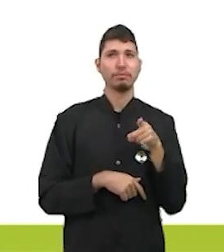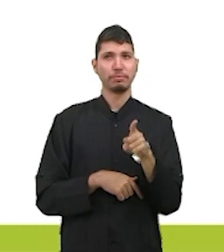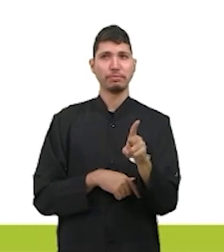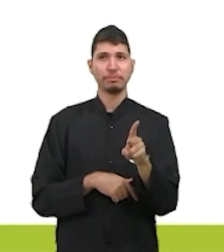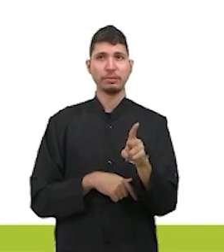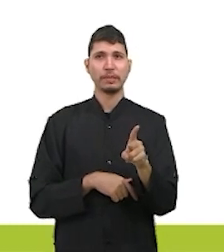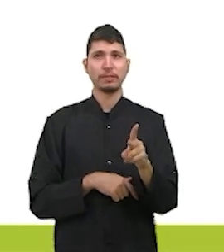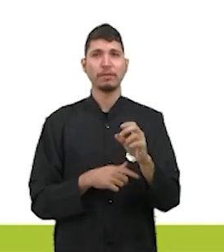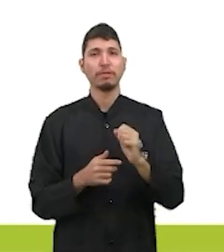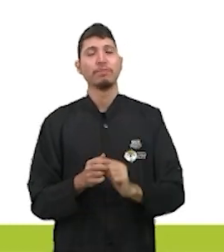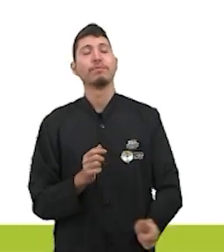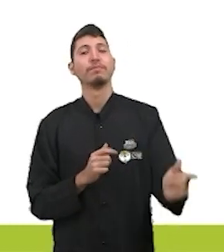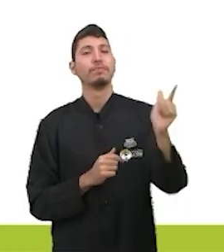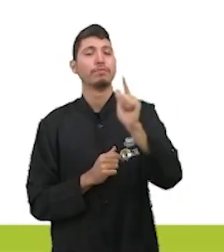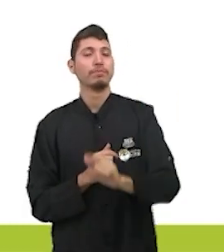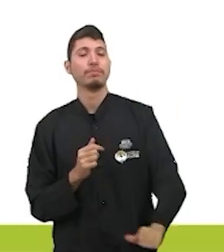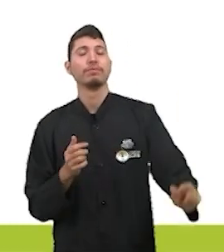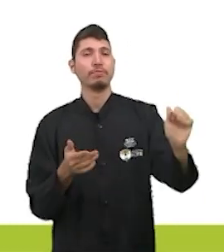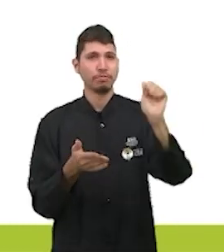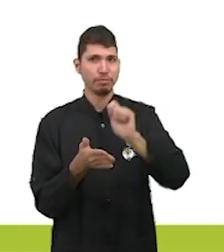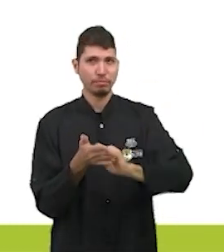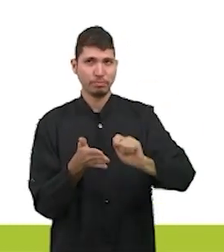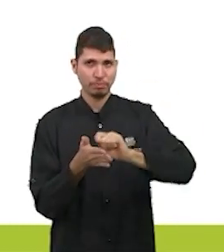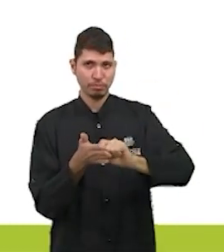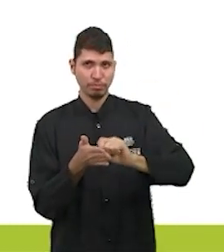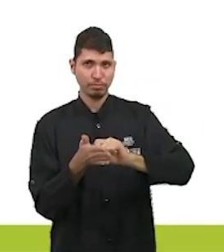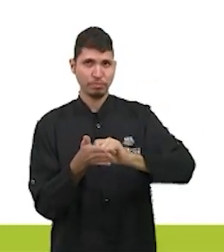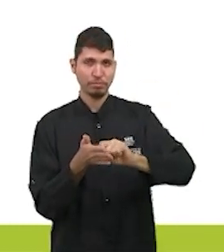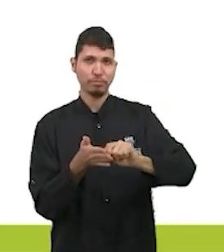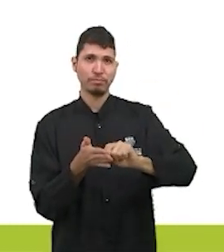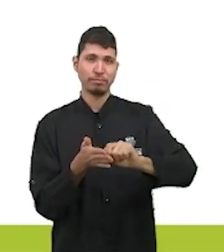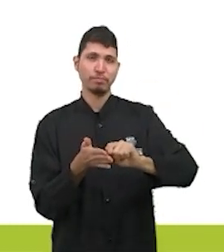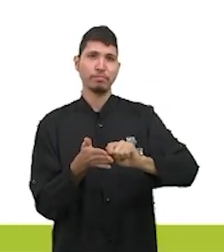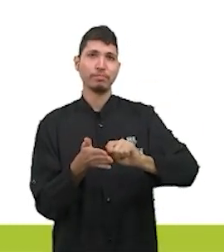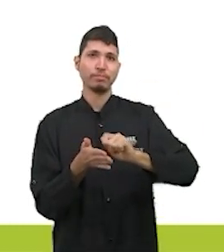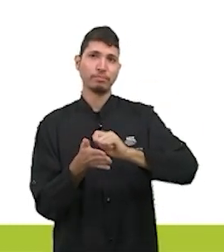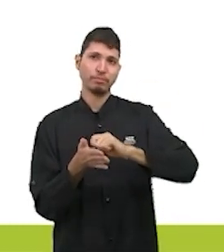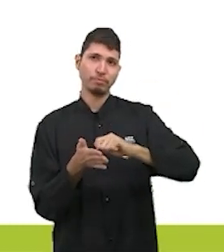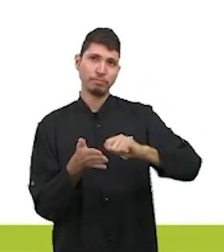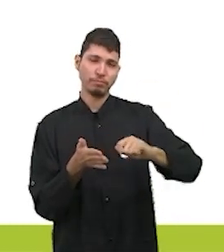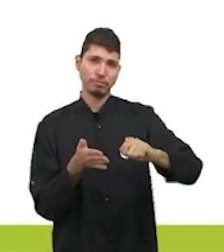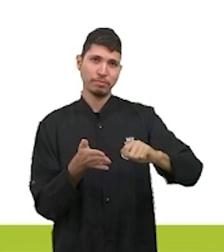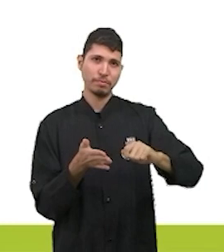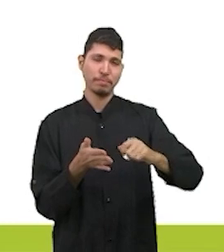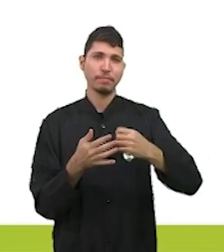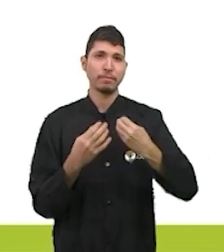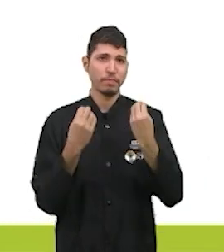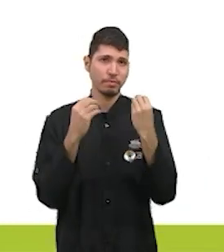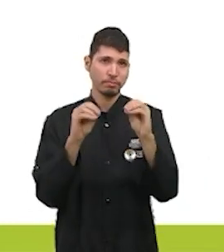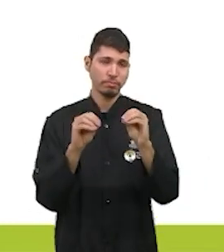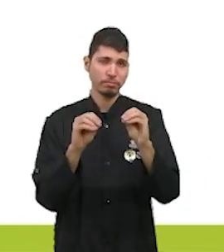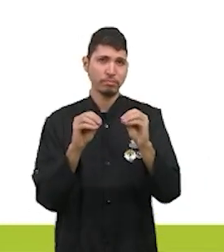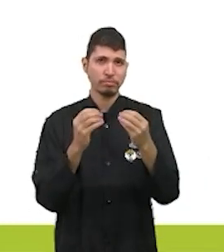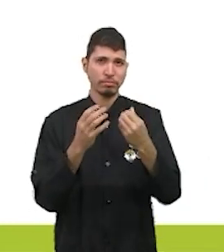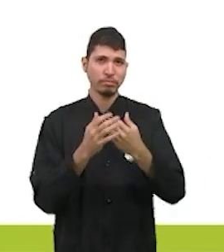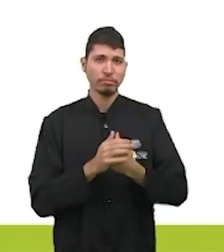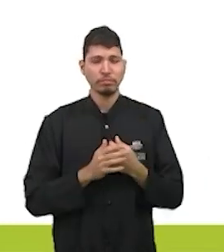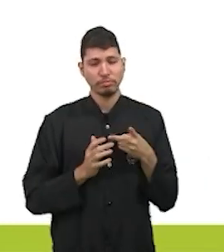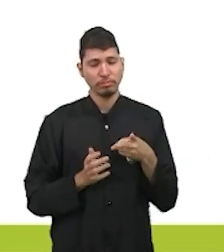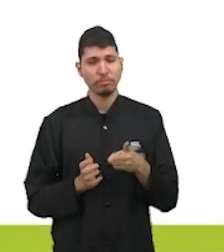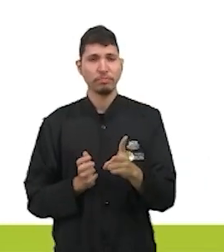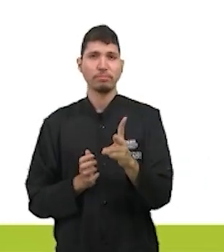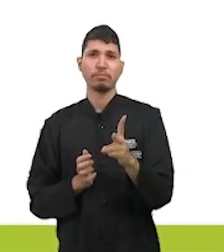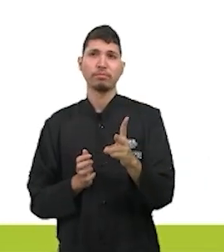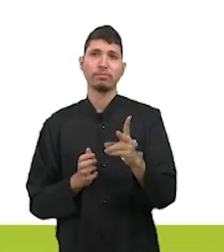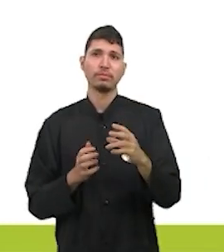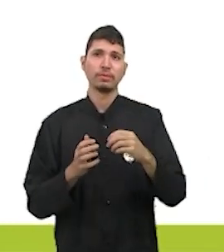tá? Somente eu vou, como fingir isso aqui, como se não existisse aqui, tá? Porque ela vai ser constante. E aí